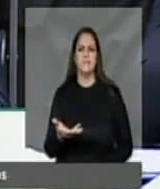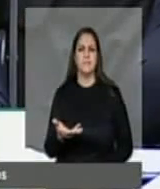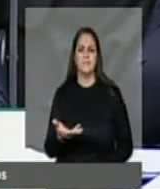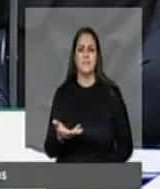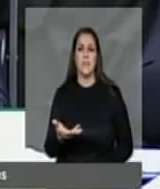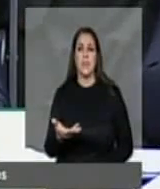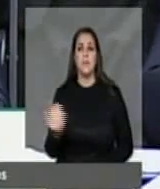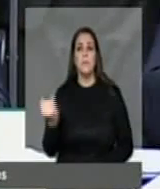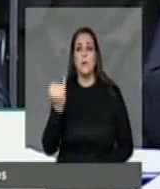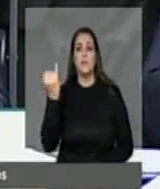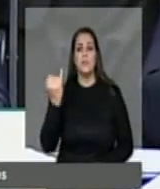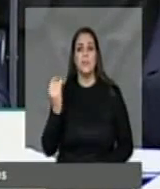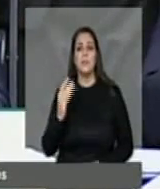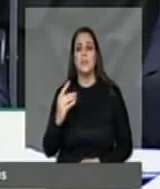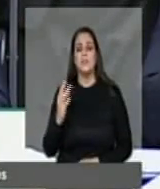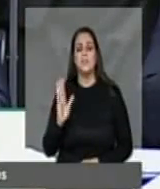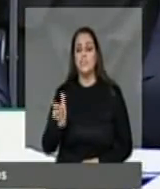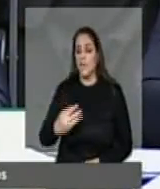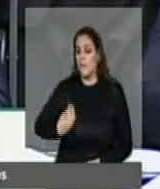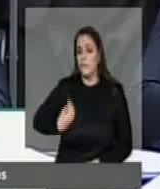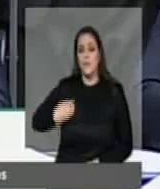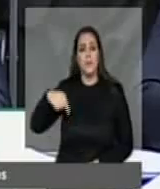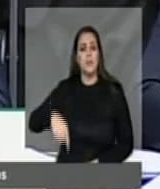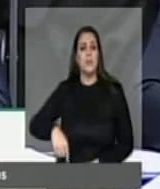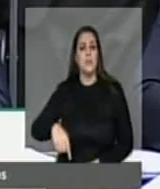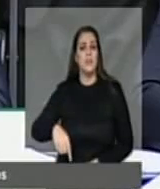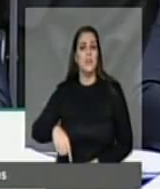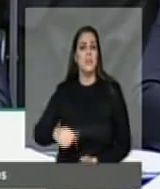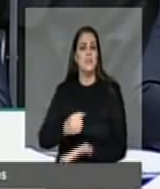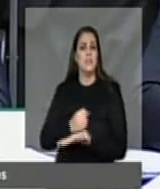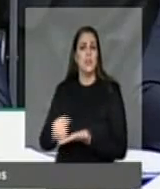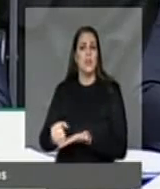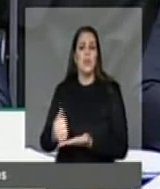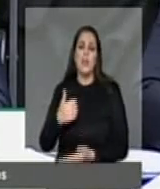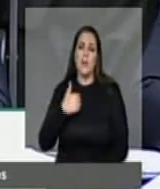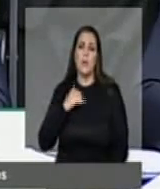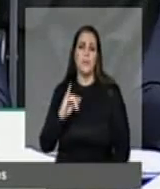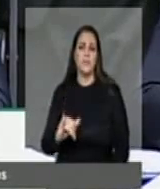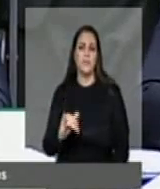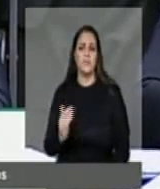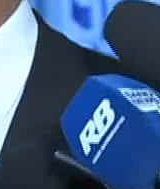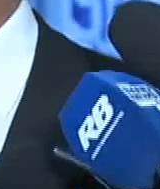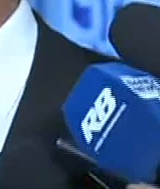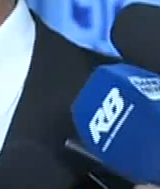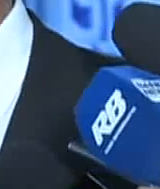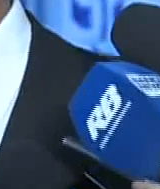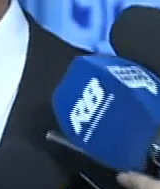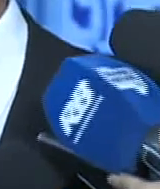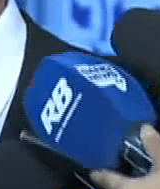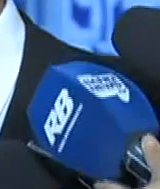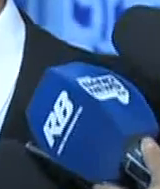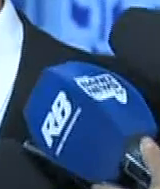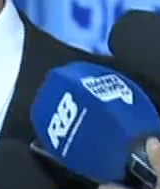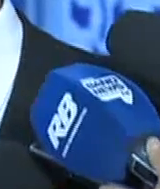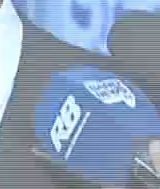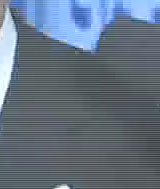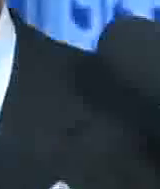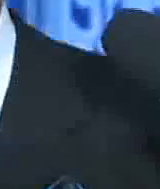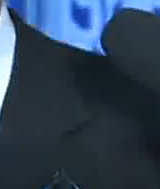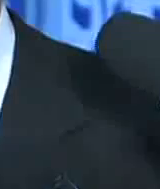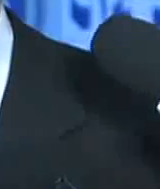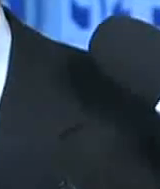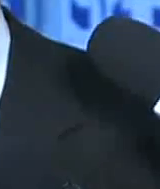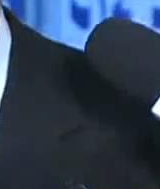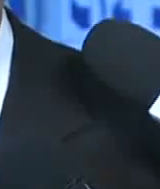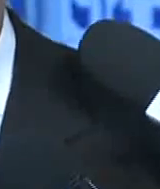presidente teve que encerrar a sessão abrir uma nova e fazer outra lista de presença a nossa tática de hoje de manhã